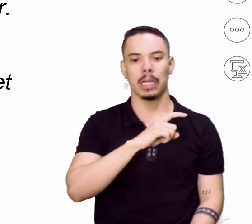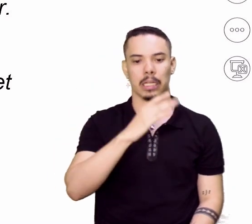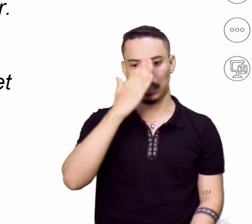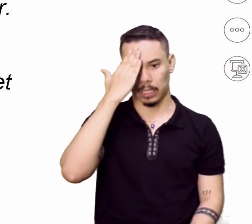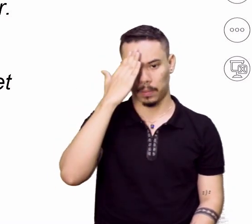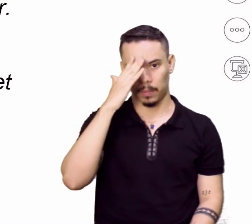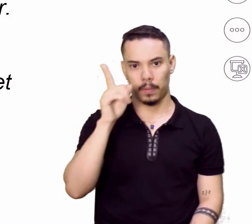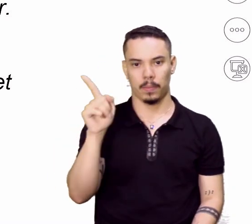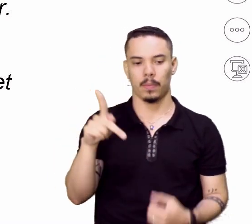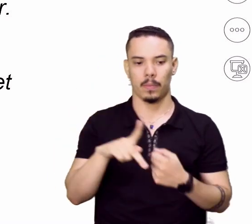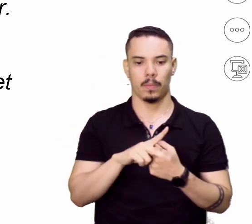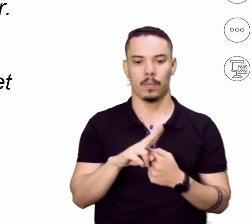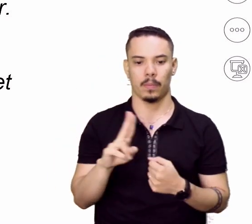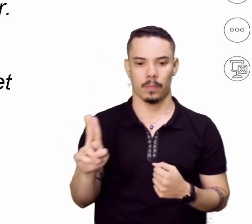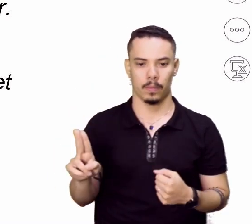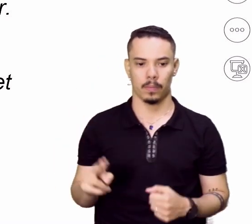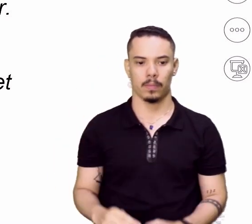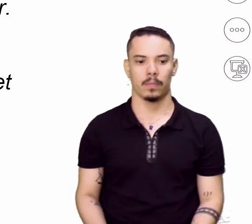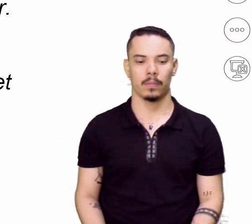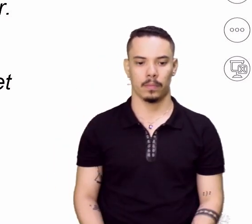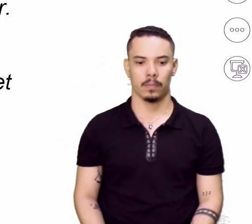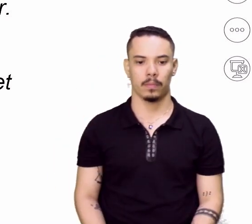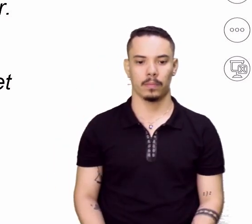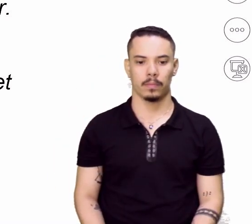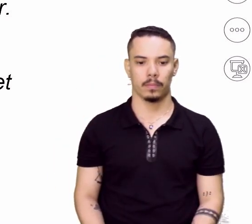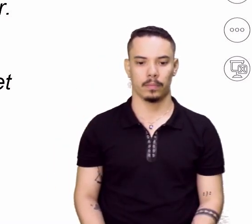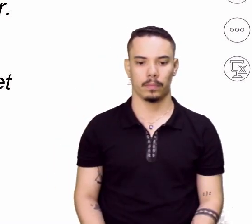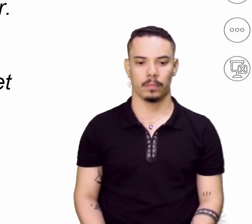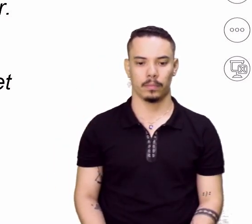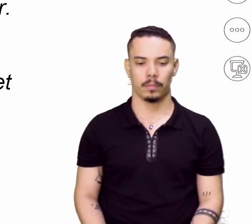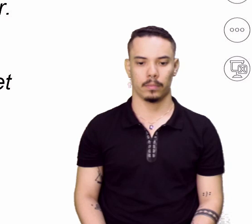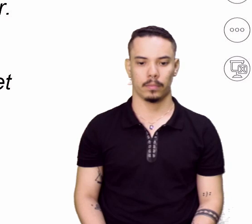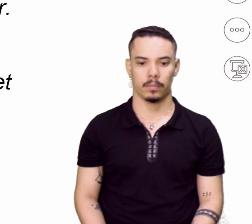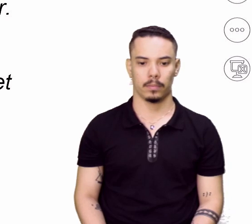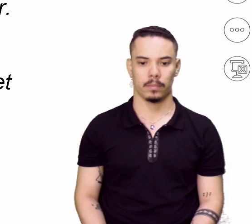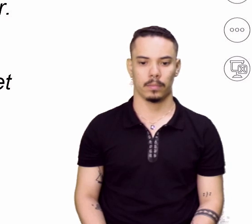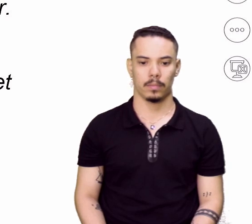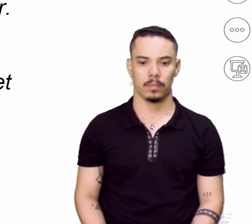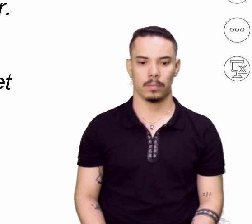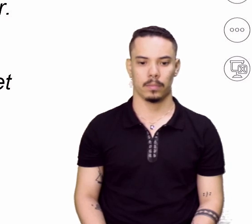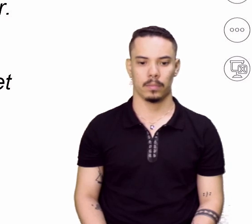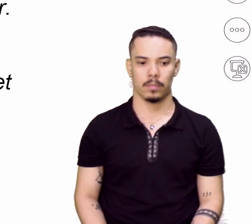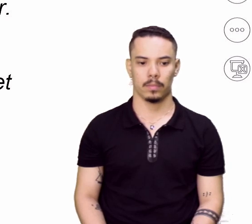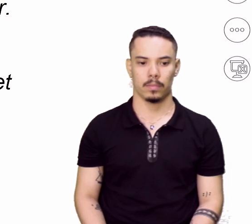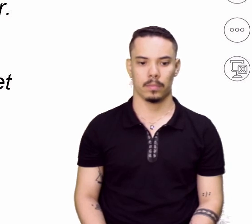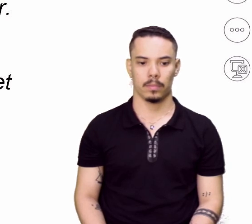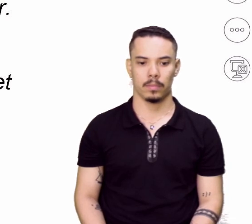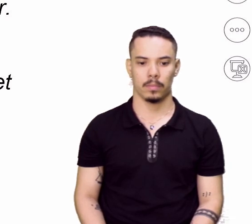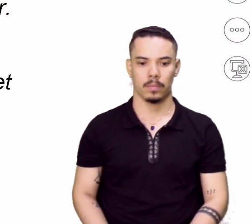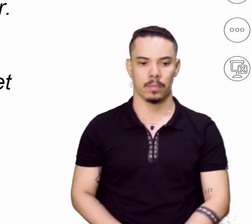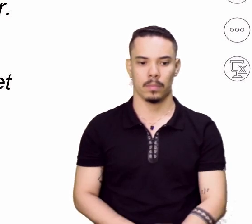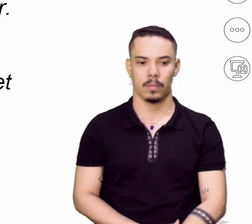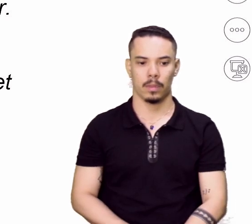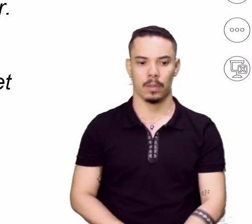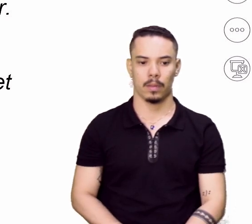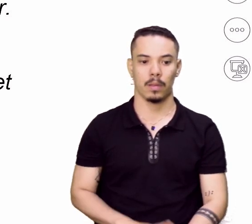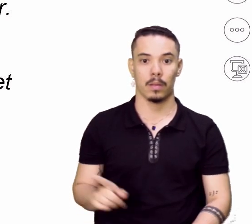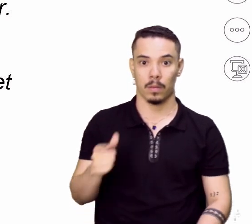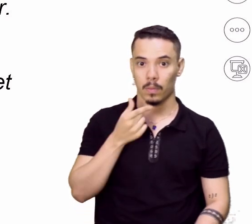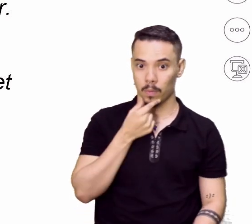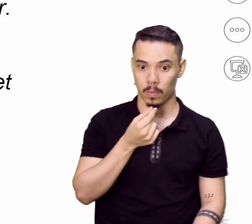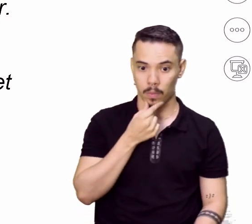aí. Então, olha só, Smith was one of the men. Smith foi um dos homens